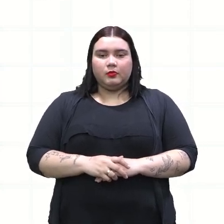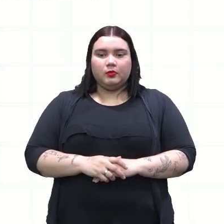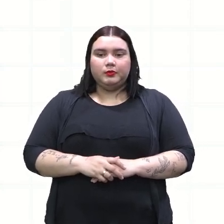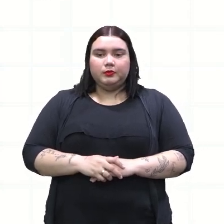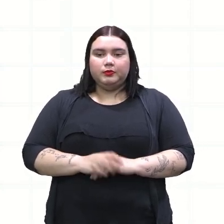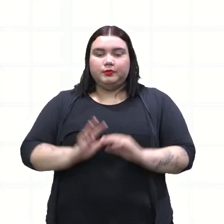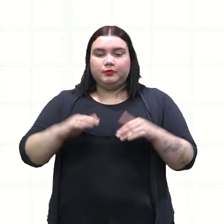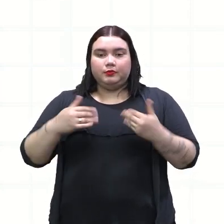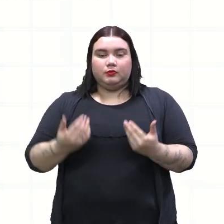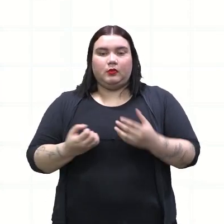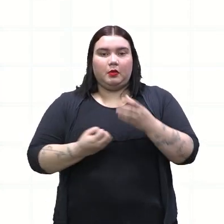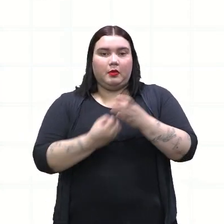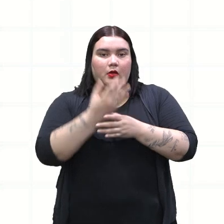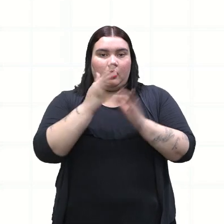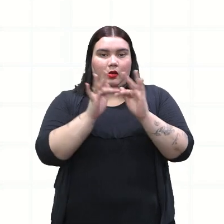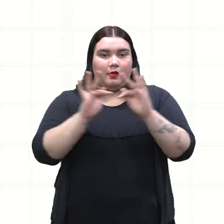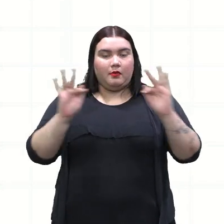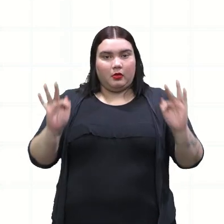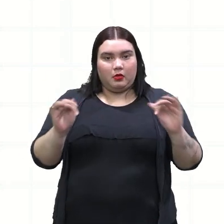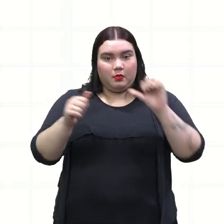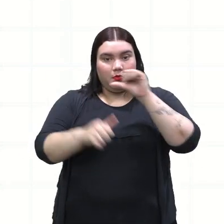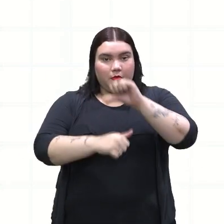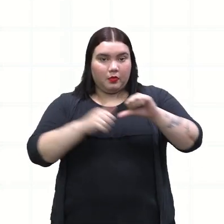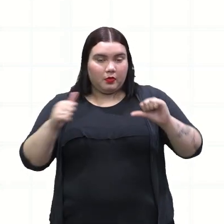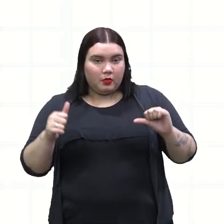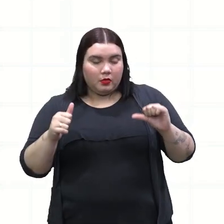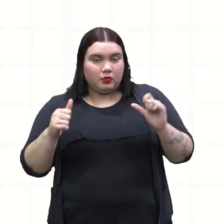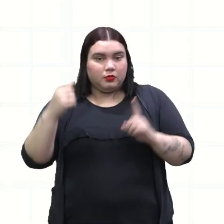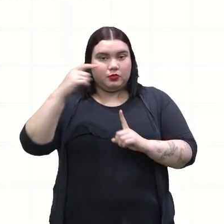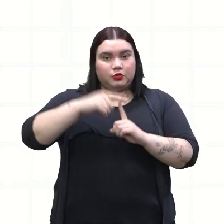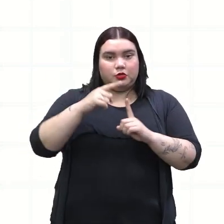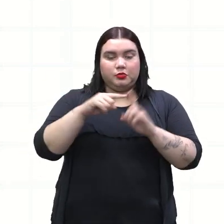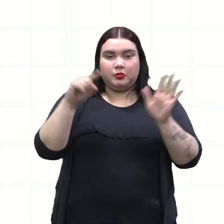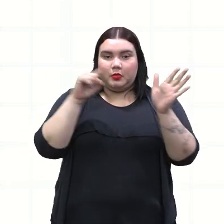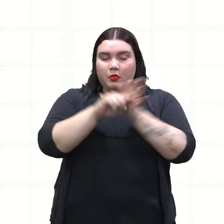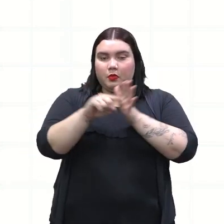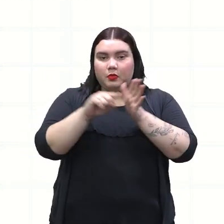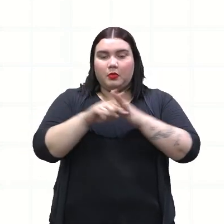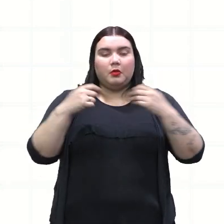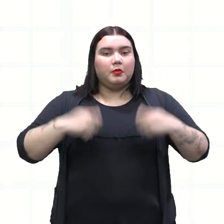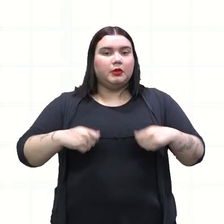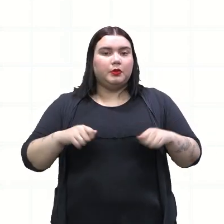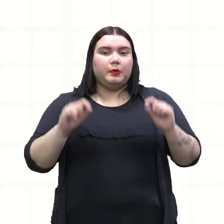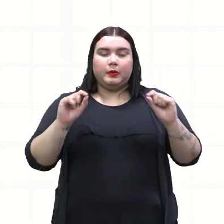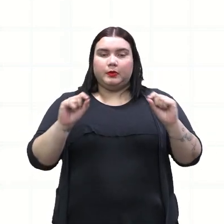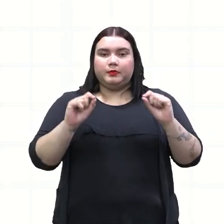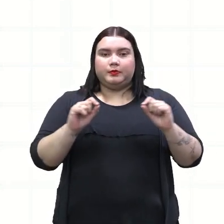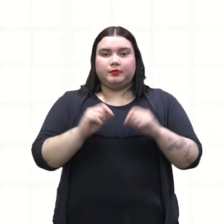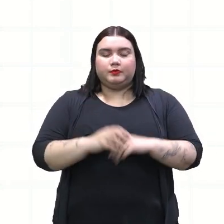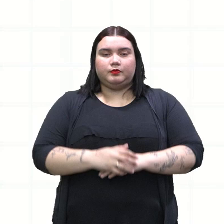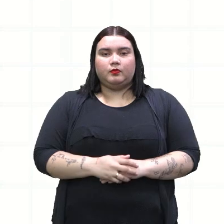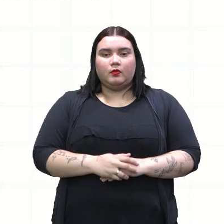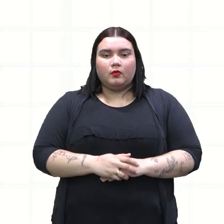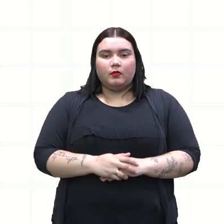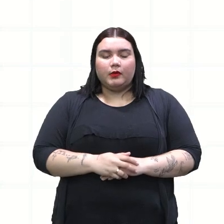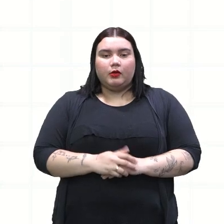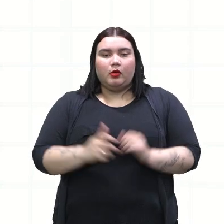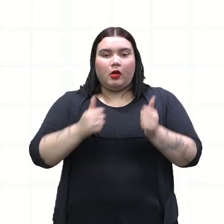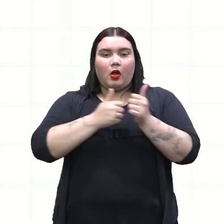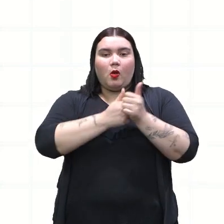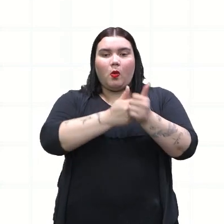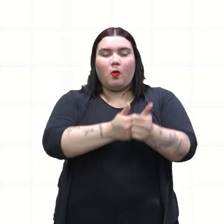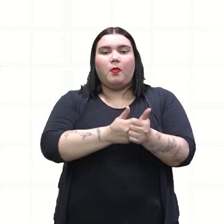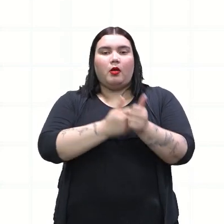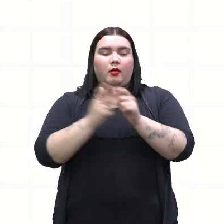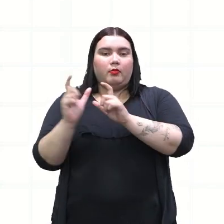gente formar esta frase aqui, transformá-la para a forma interrogativa, o que eu vou precisar? Preciso seguir aqui a ordem,